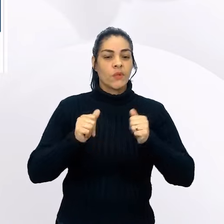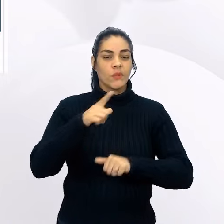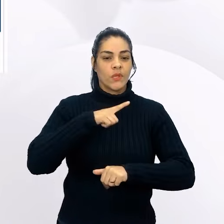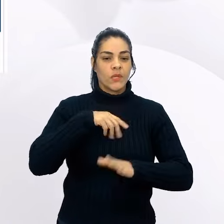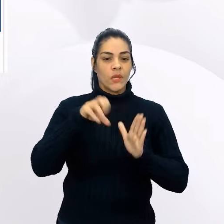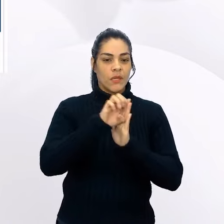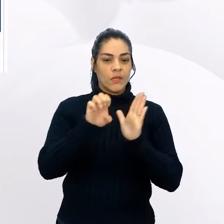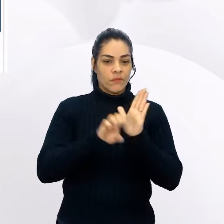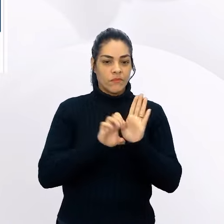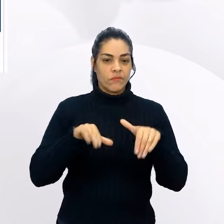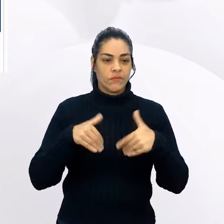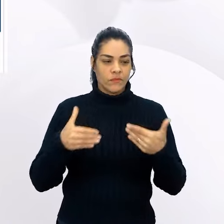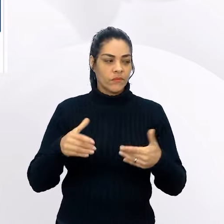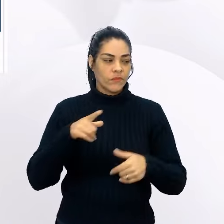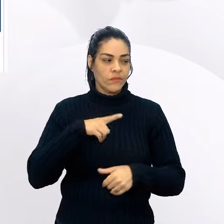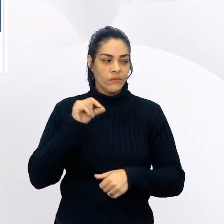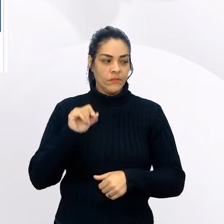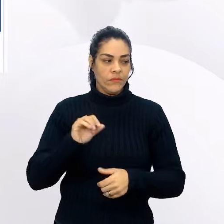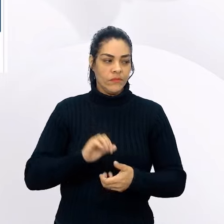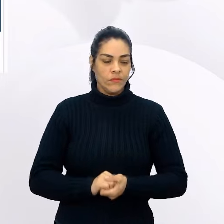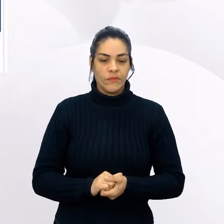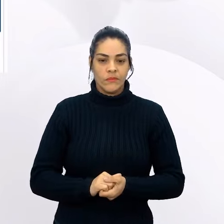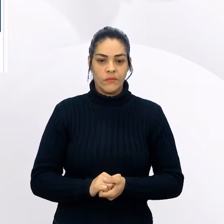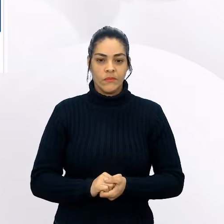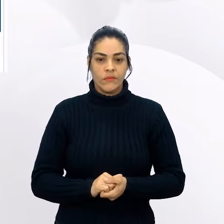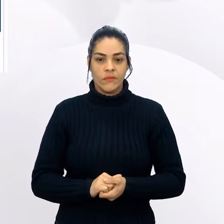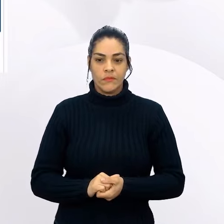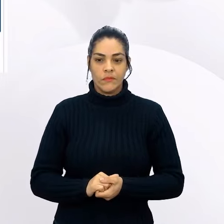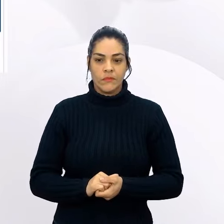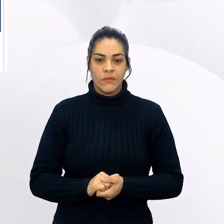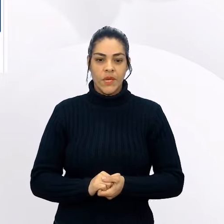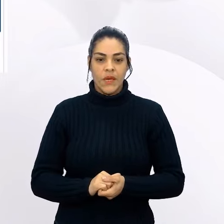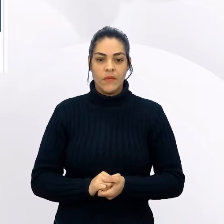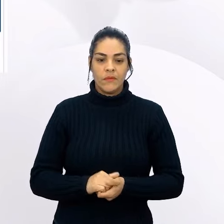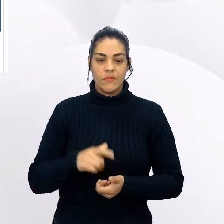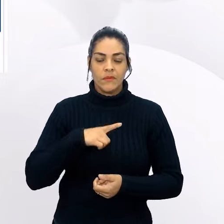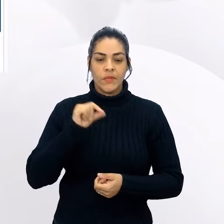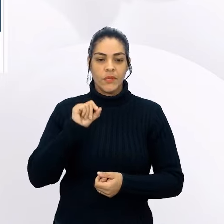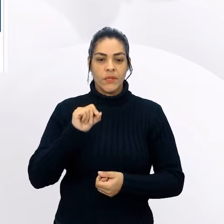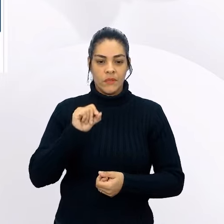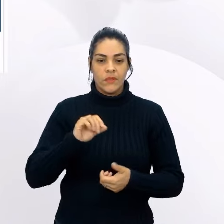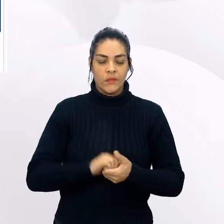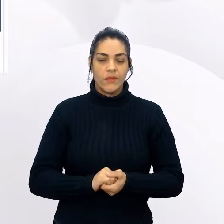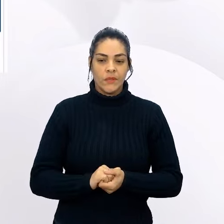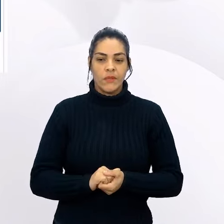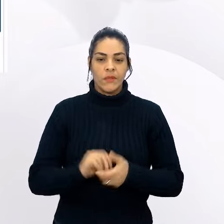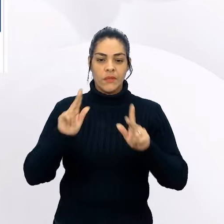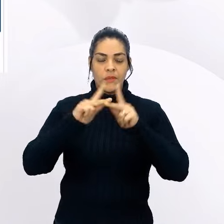o vídeo baseado nos critérios do edital, e vocês vão pegar o vídeo e subir no YouTube, vocês vão pegar o